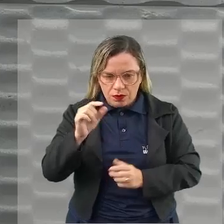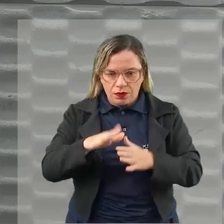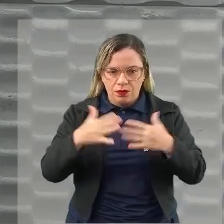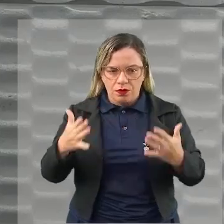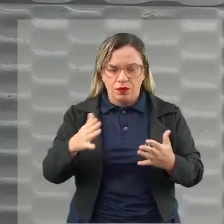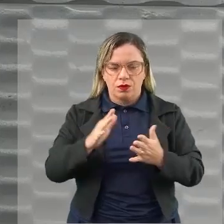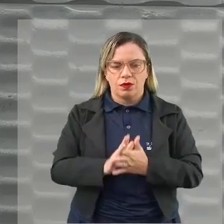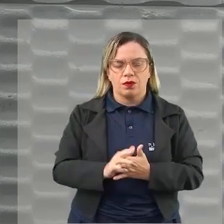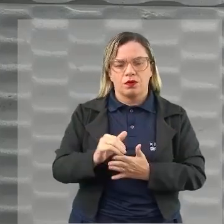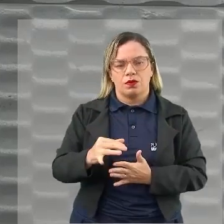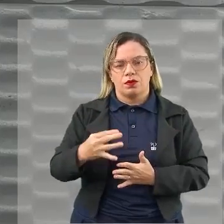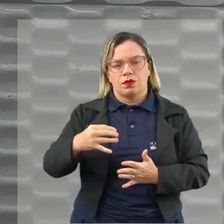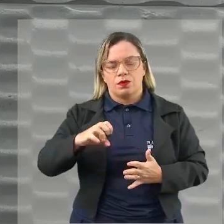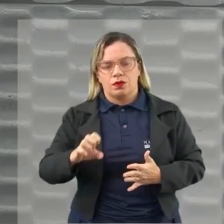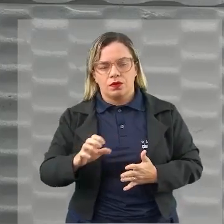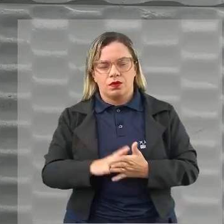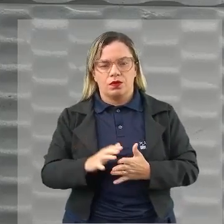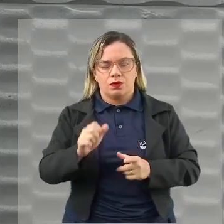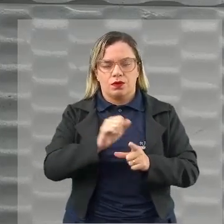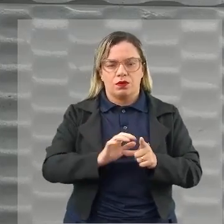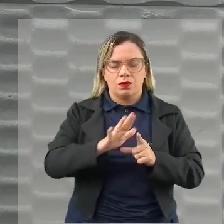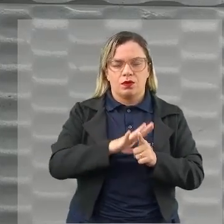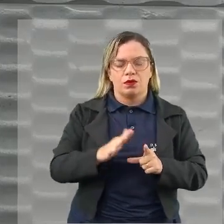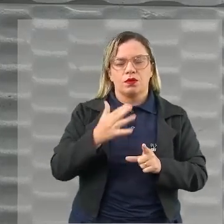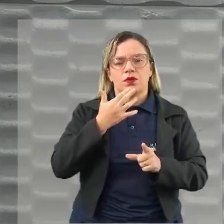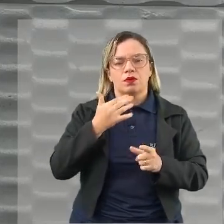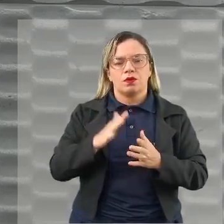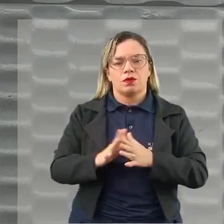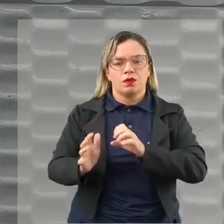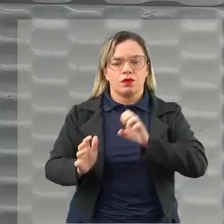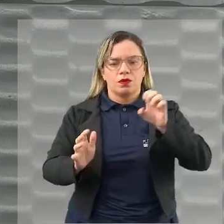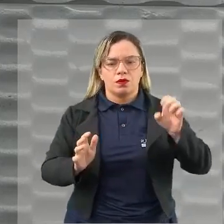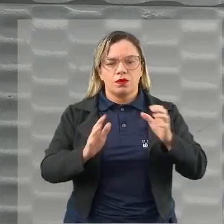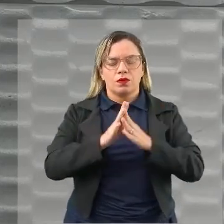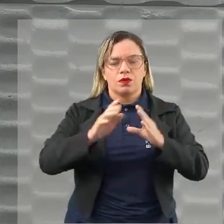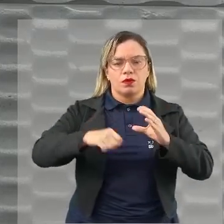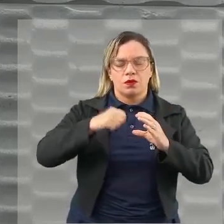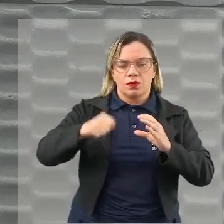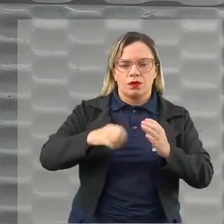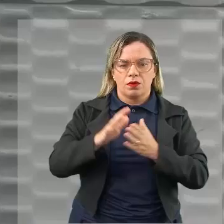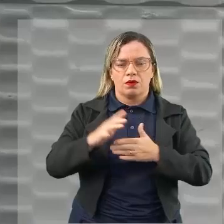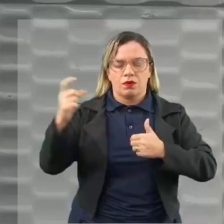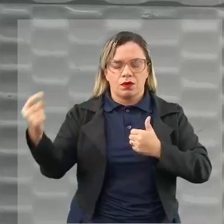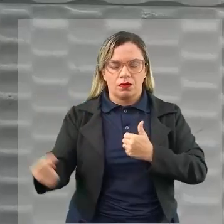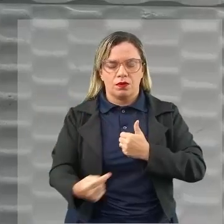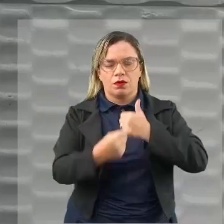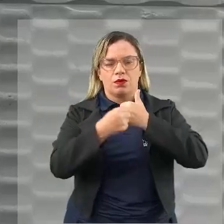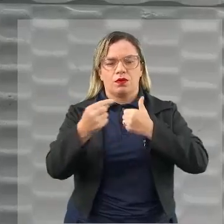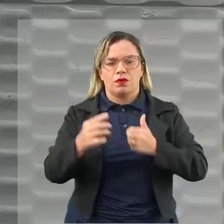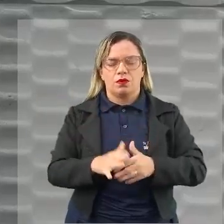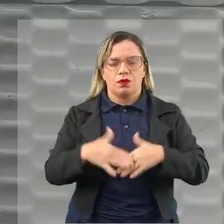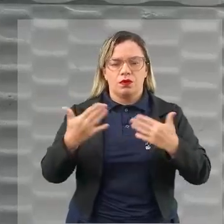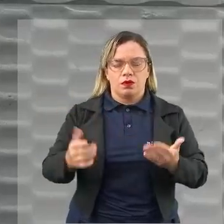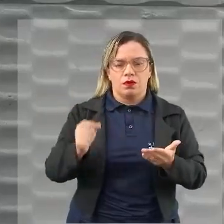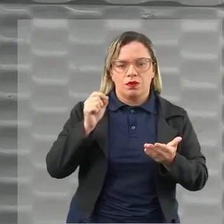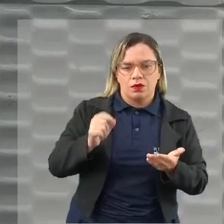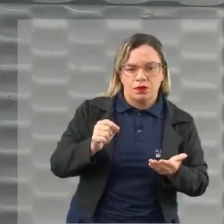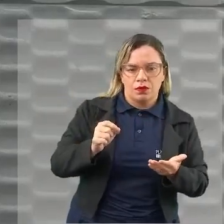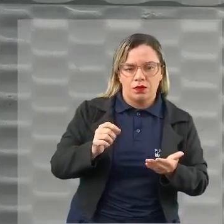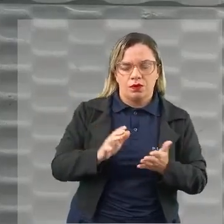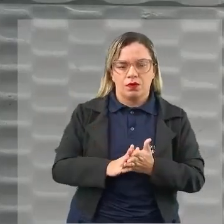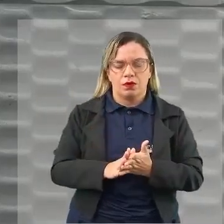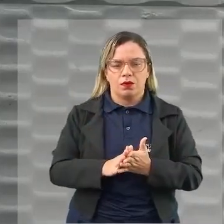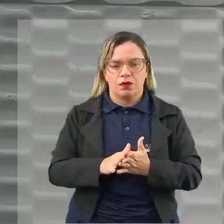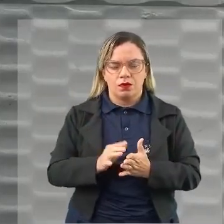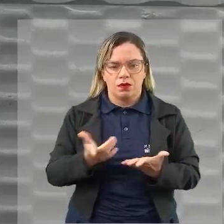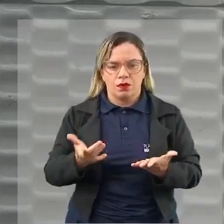o ícone da plataforma do lado esquerdo do vídeo. Aí você clica nesse ícone, que leva você